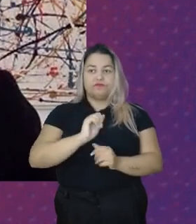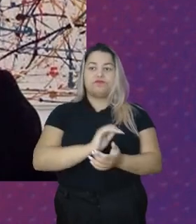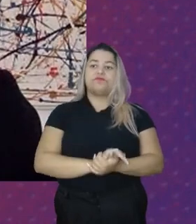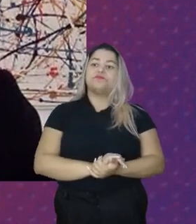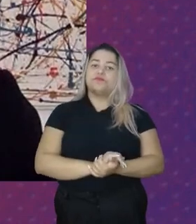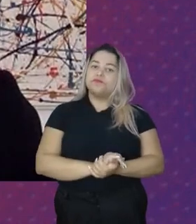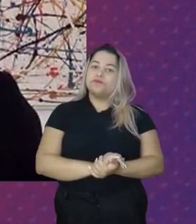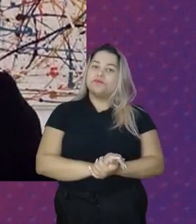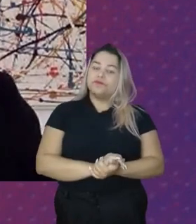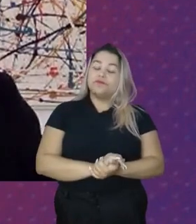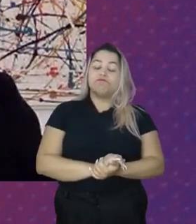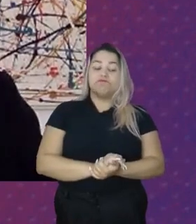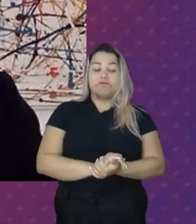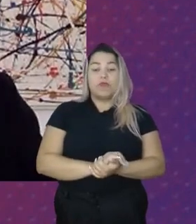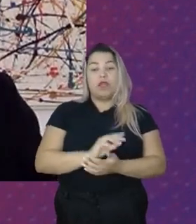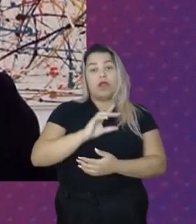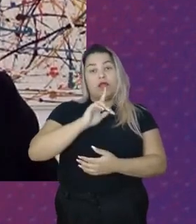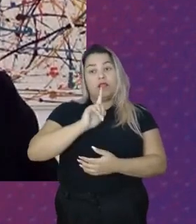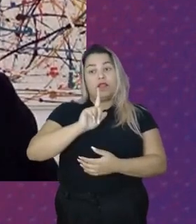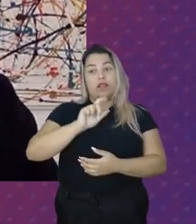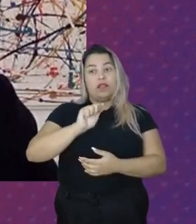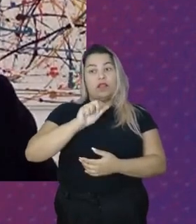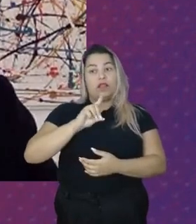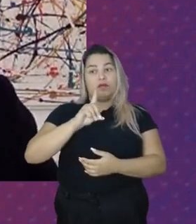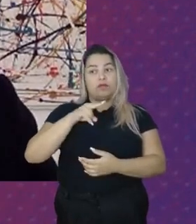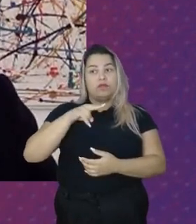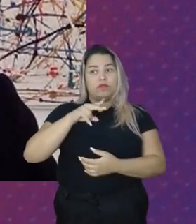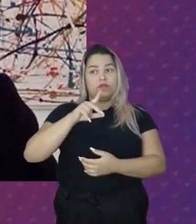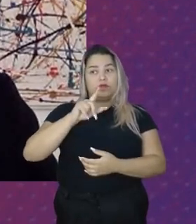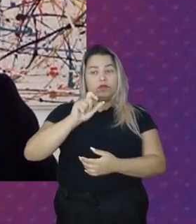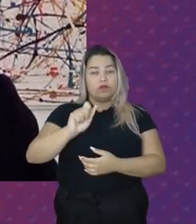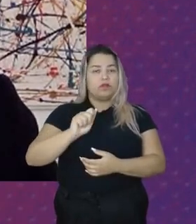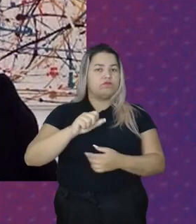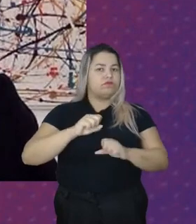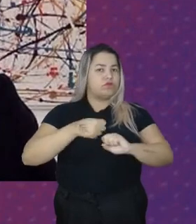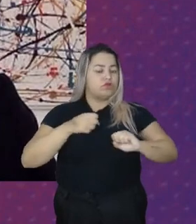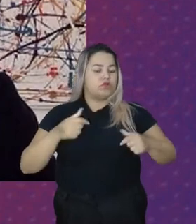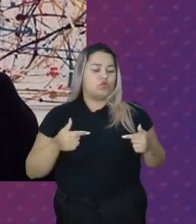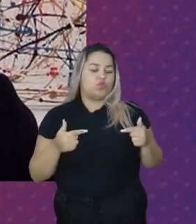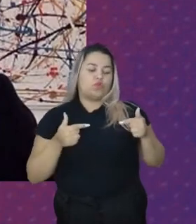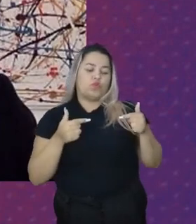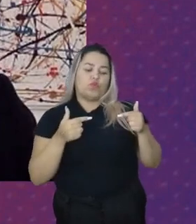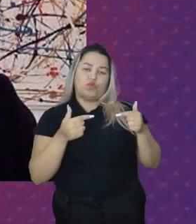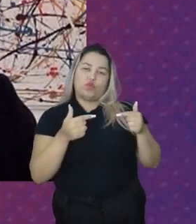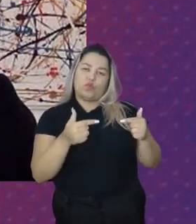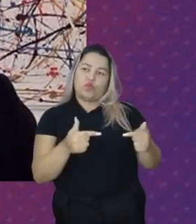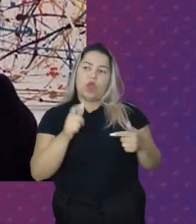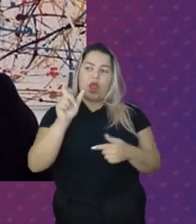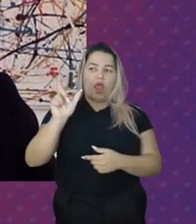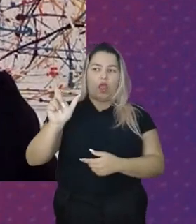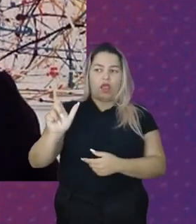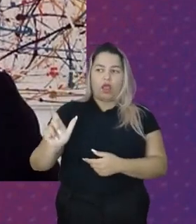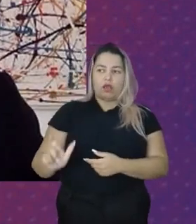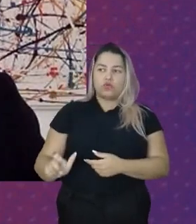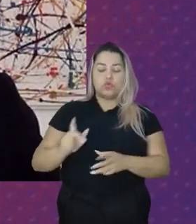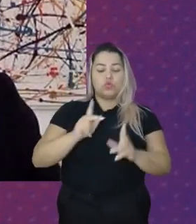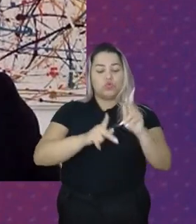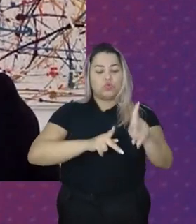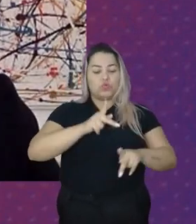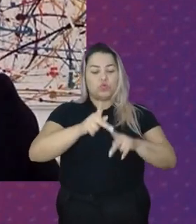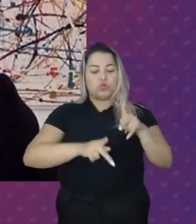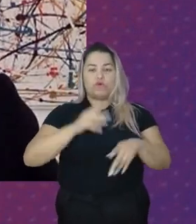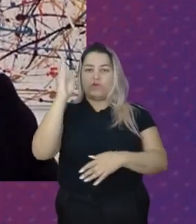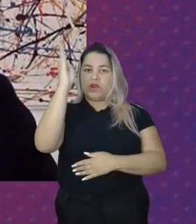A Dona Laudelina de Campos Melo é uma das grandes lutadoras do povo